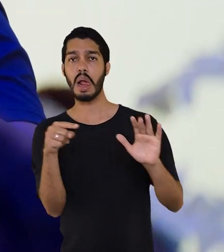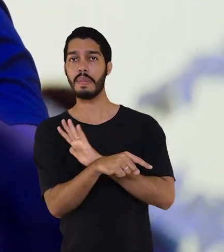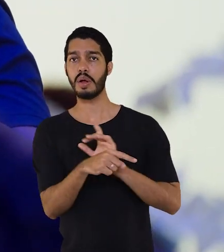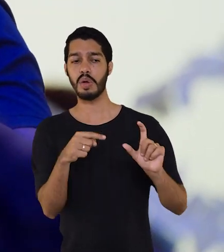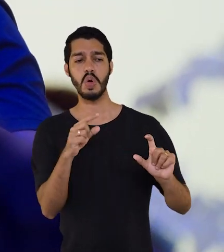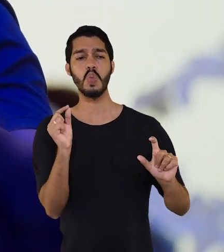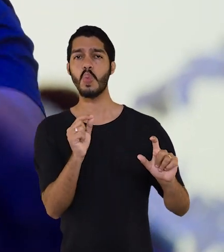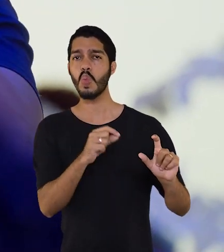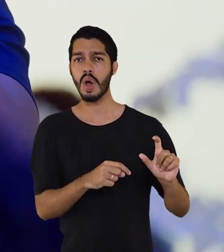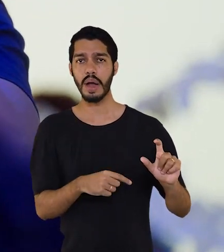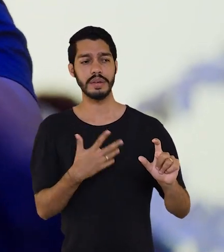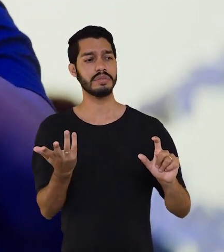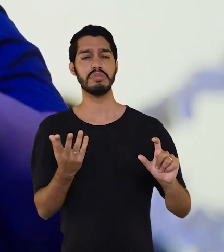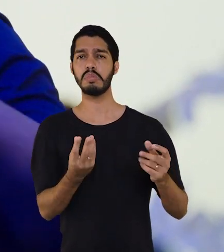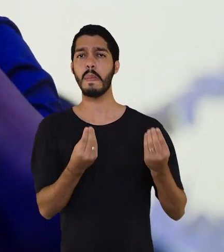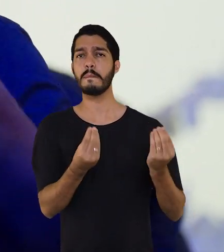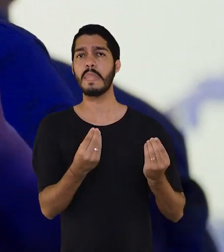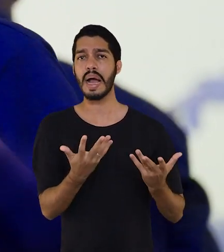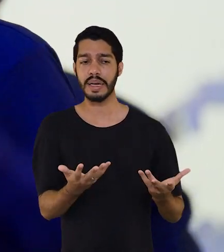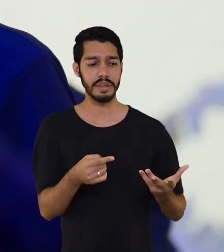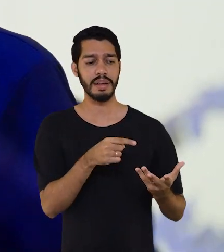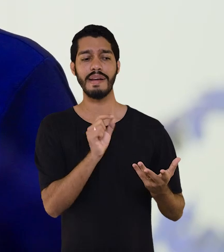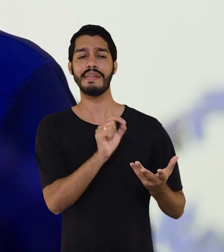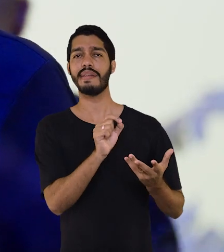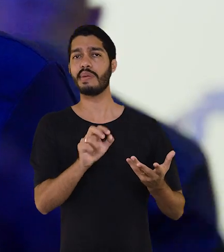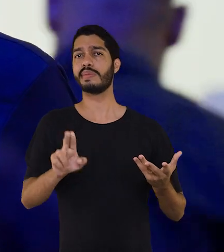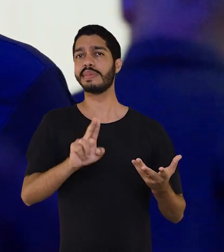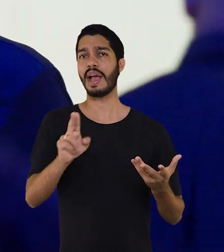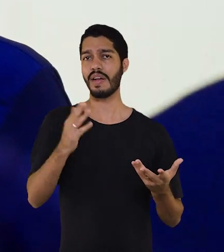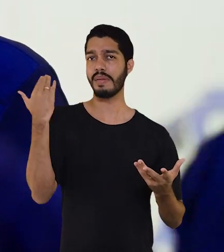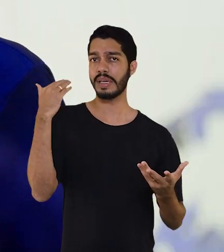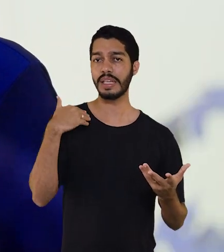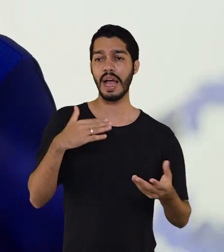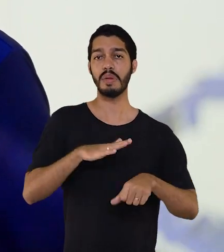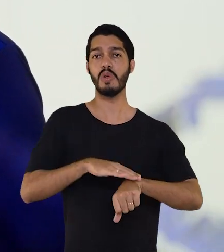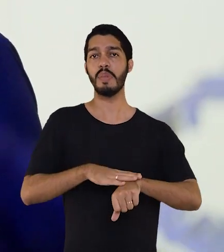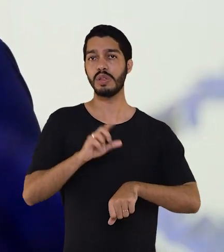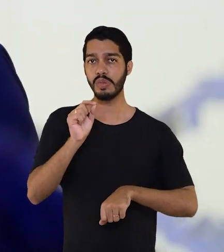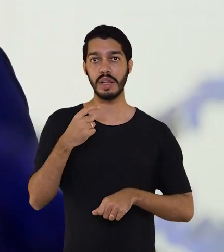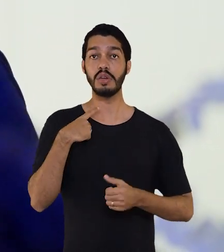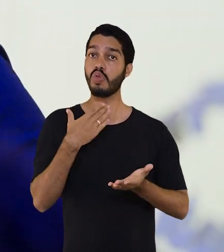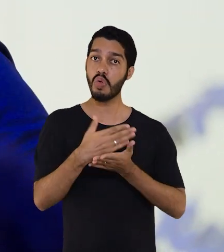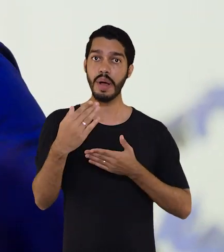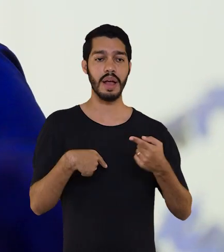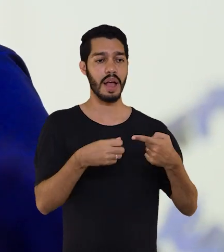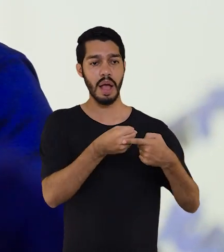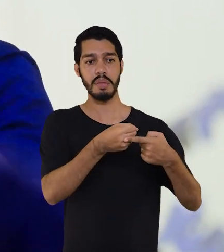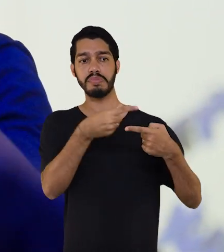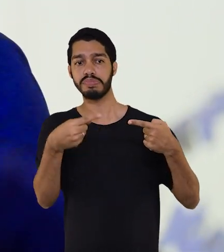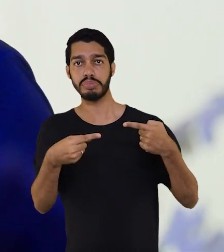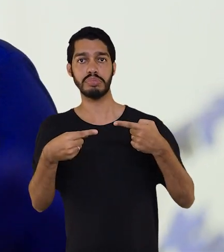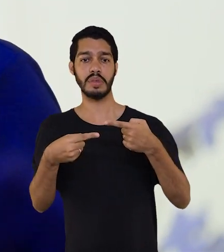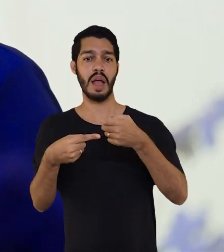isso? Aí, é um colar. De quem? Quem usava isso, em qual ocasião? E começo a criar